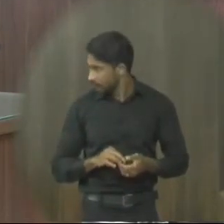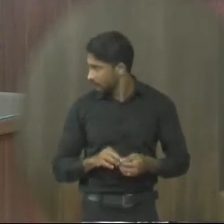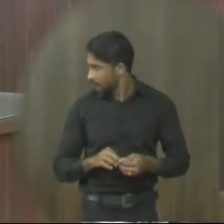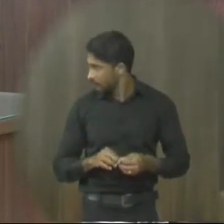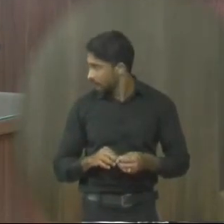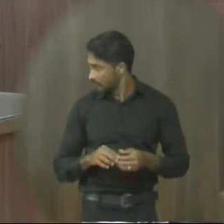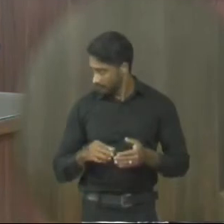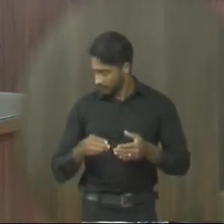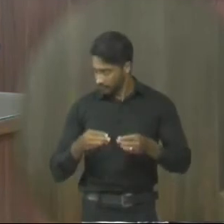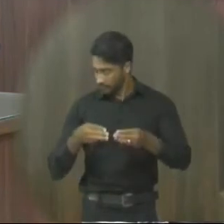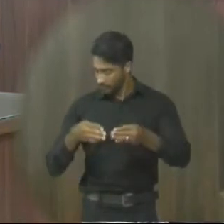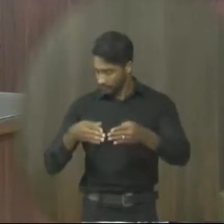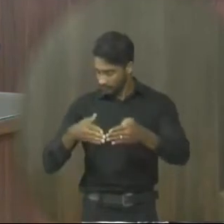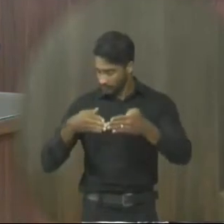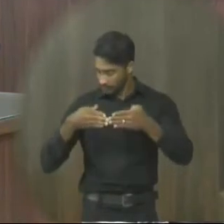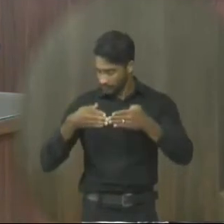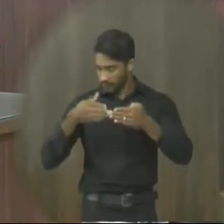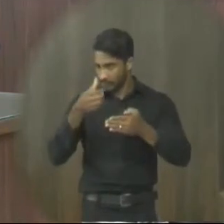Requerimento